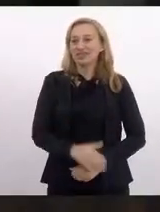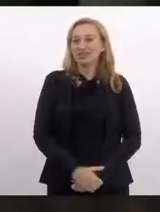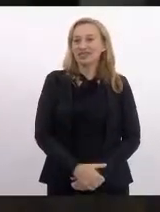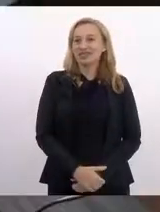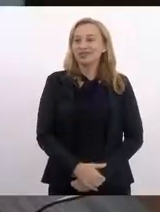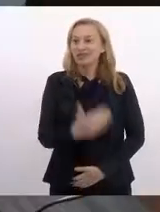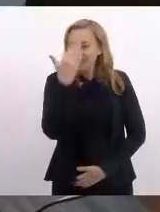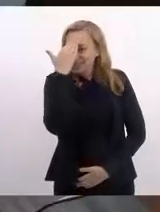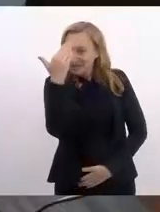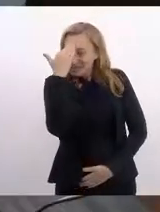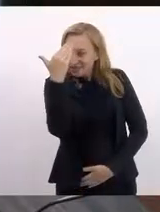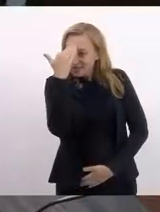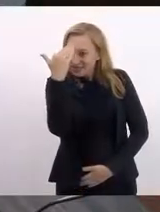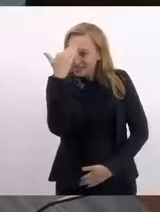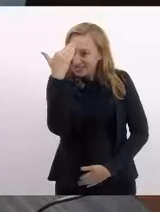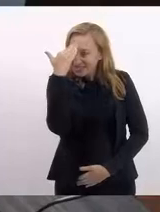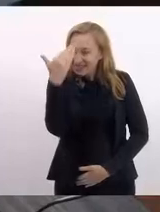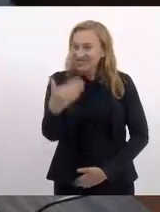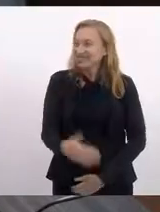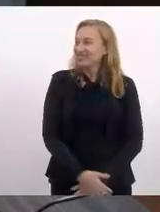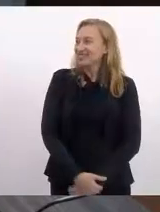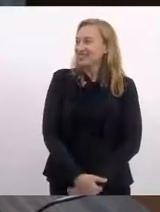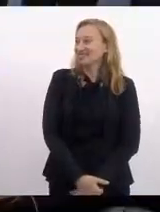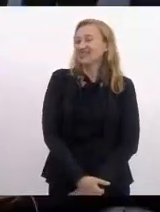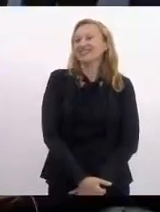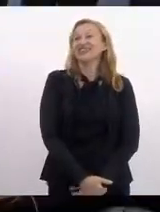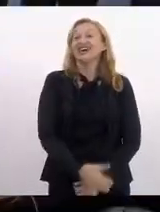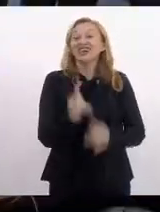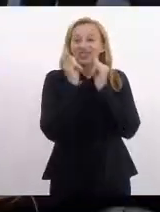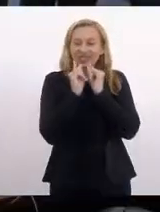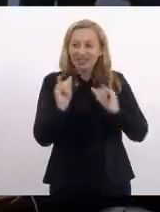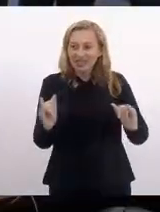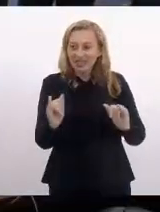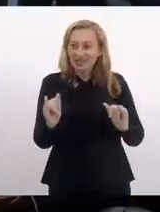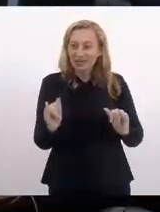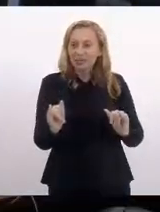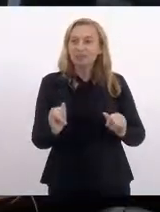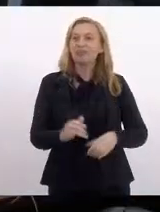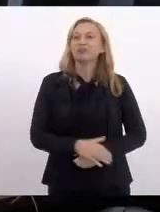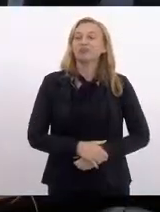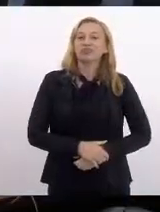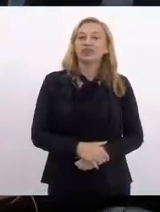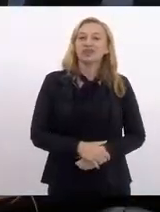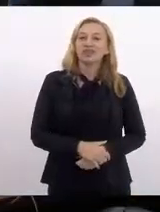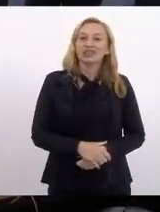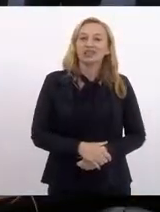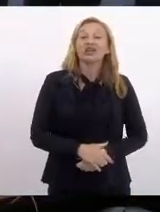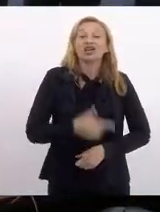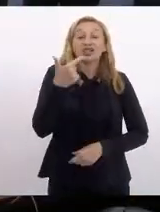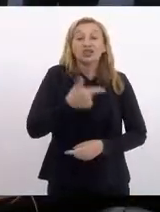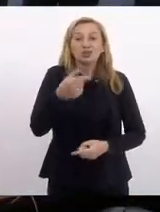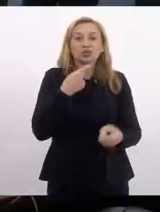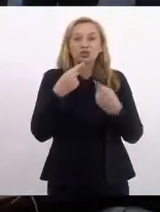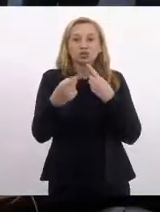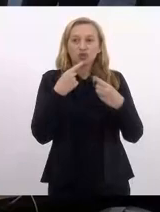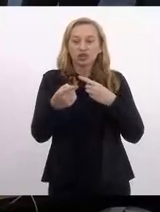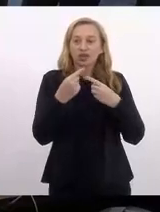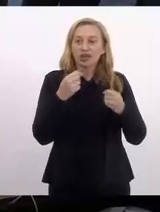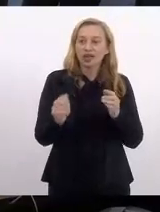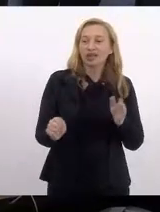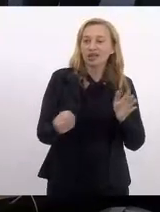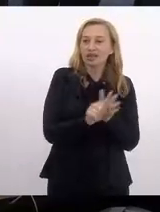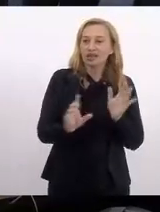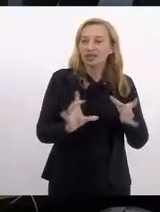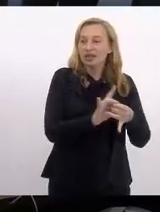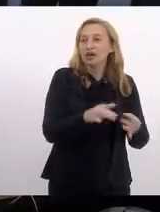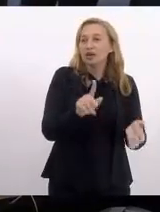obrigado a o anúncio em tramitação ordinária em segunda discussão redação do vencido as